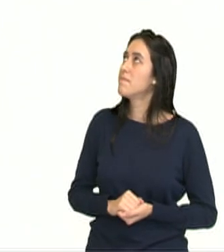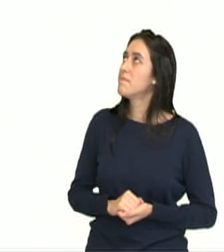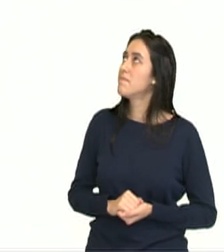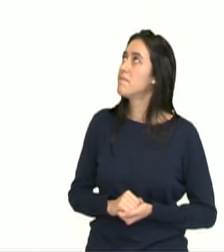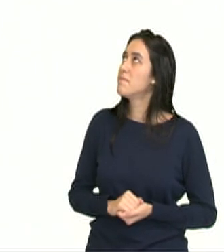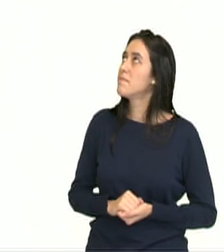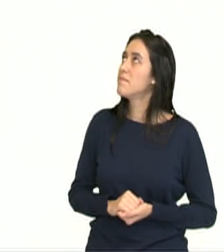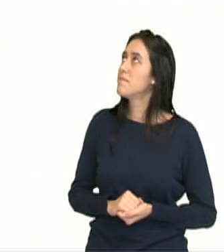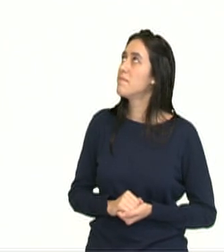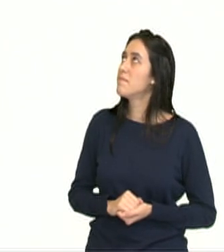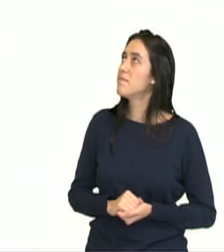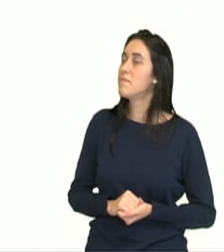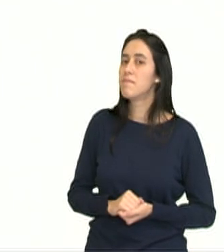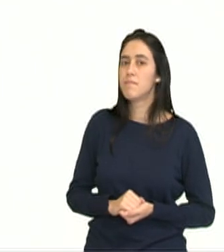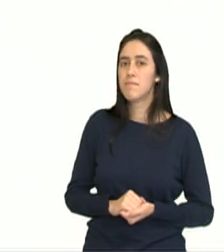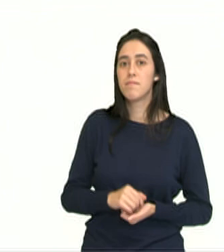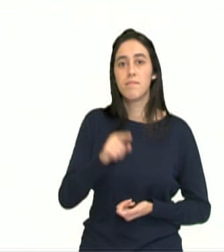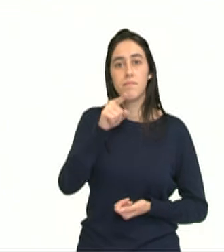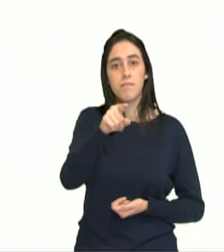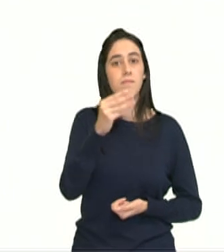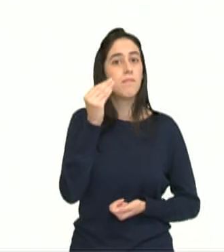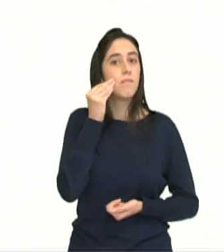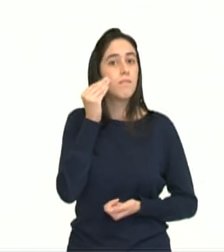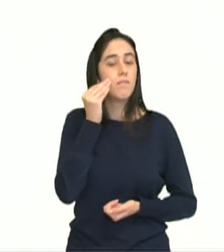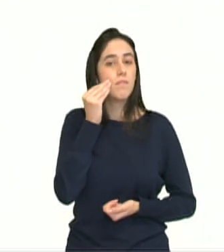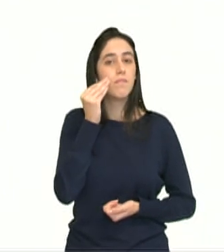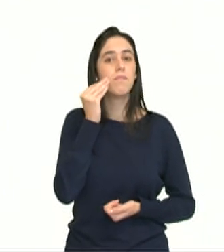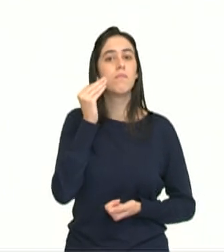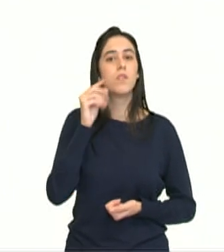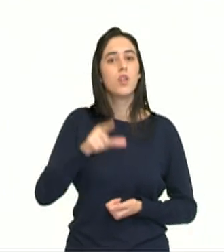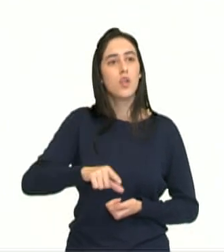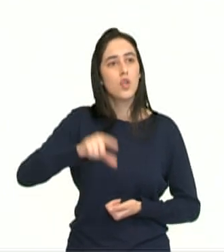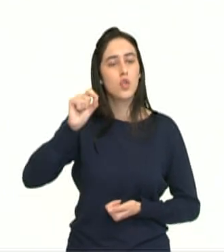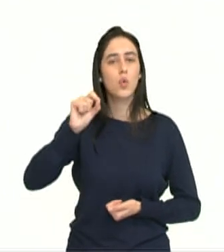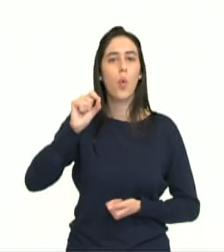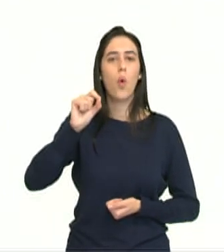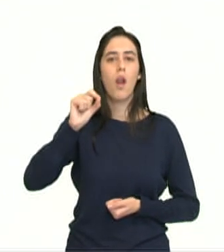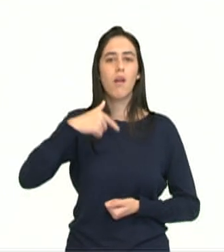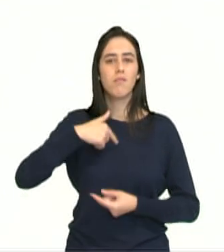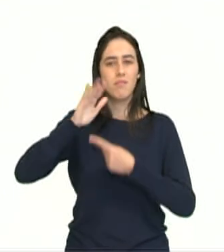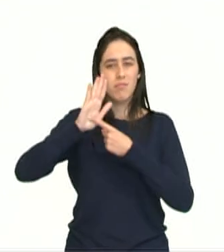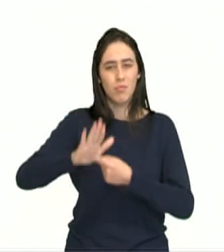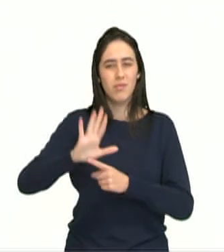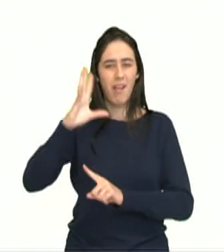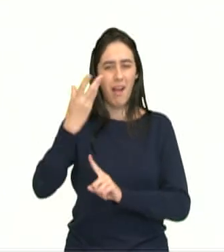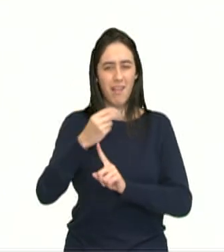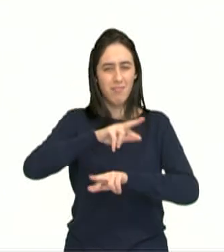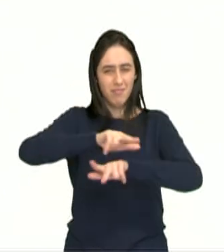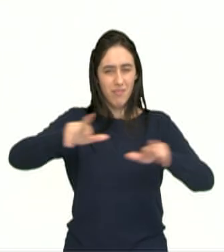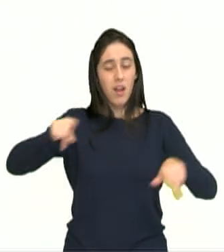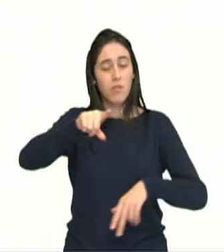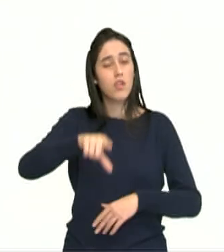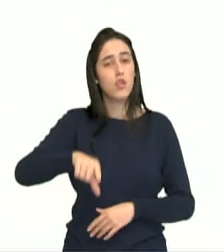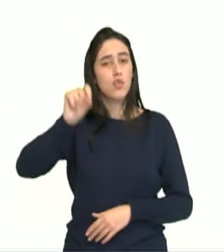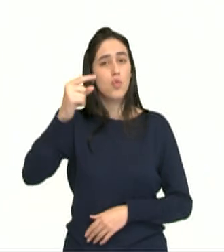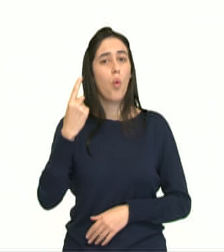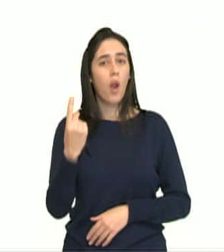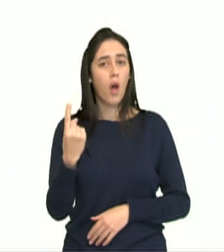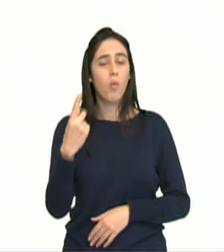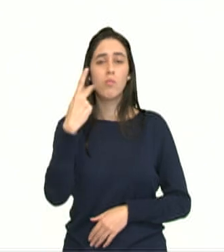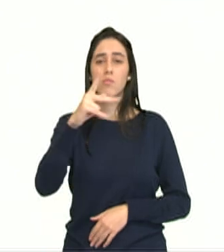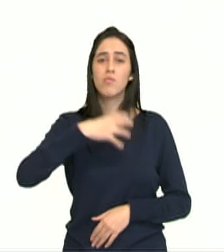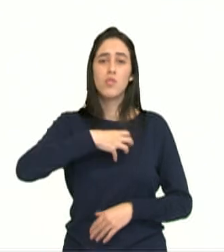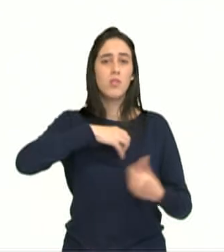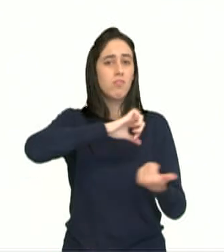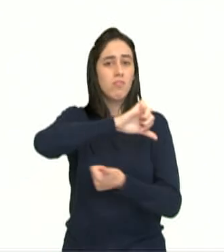rereading work, né? Sua vez agora, né? Escolha um dos trabalhos vistos durante a aula aí do Rymão Guimarães e faça uma